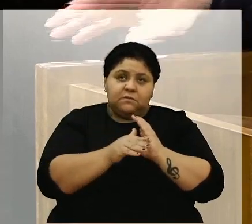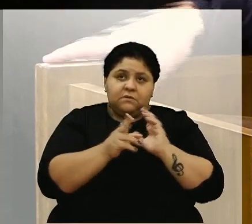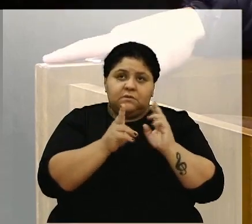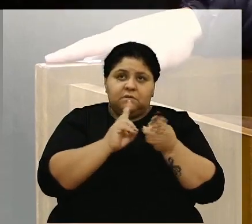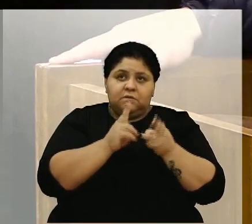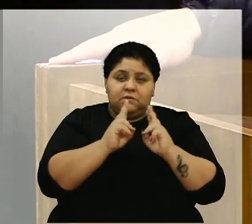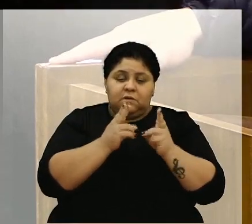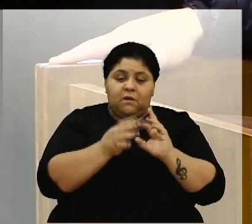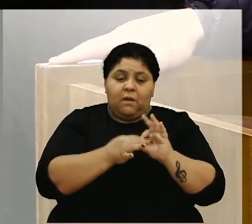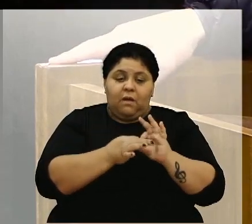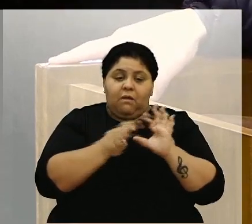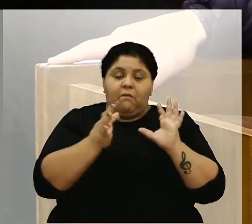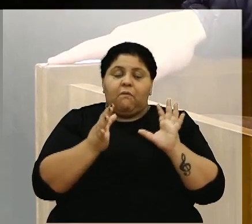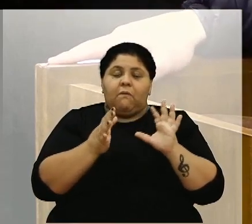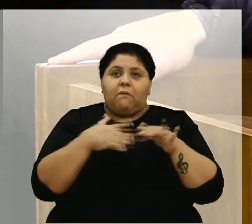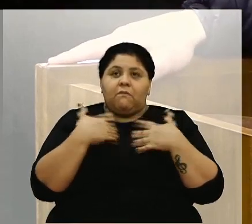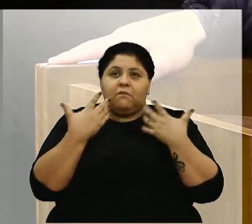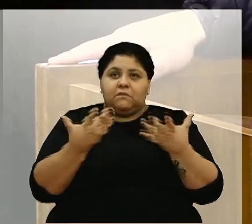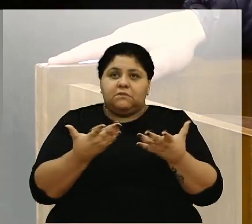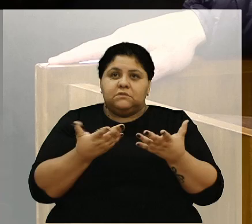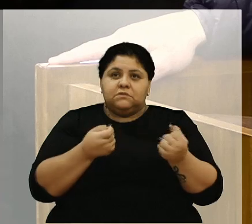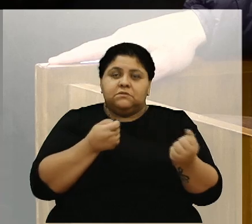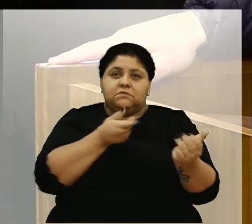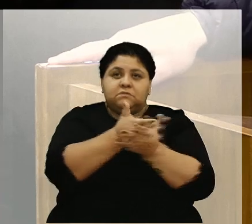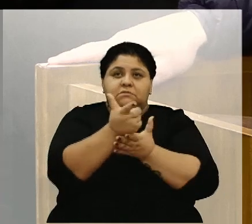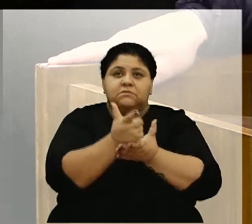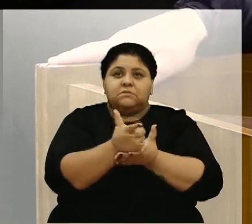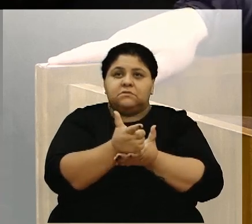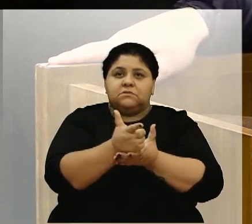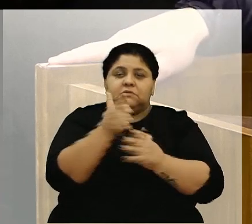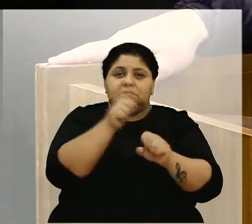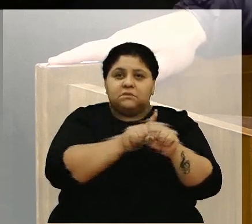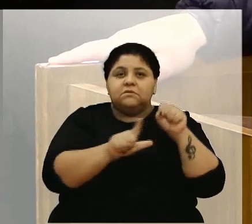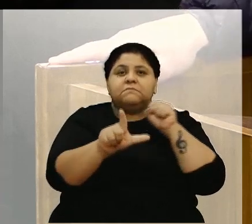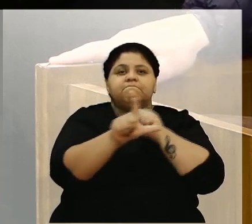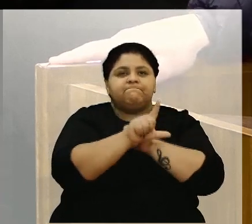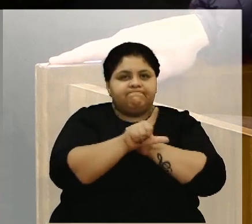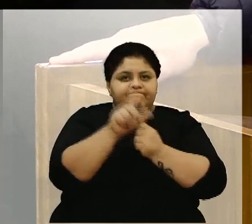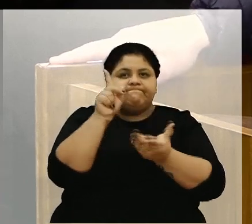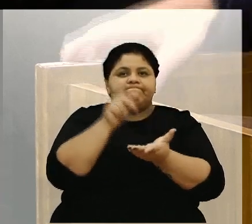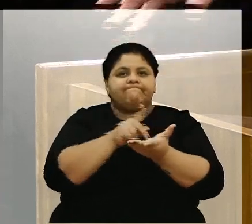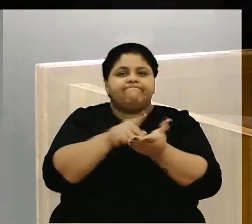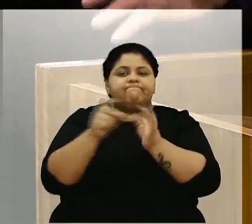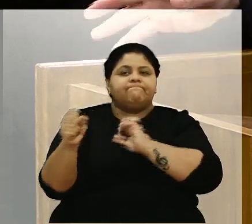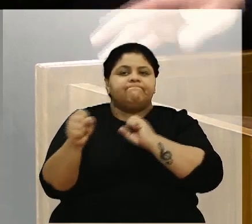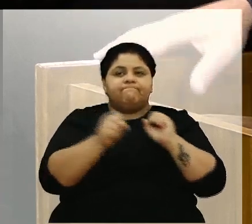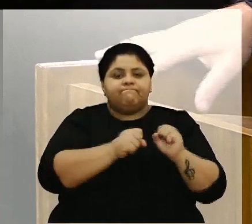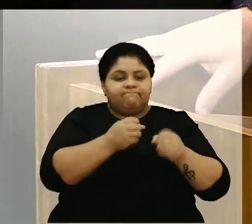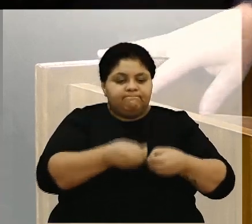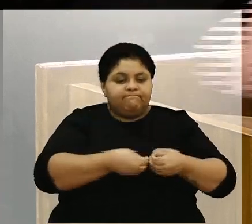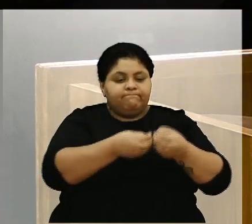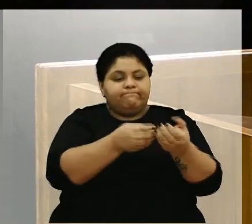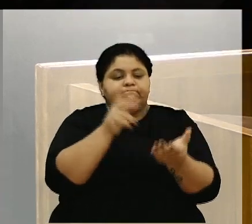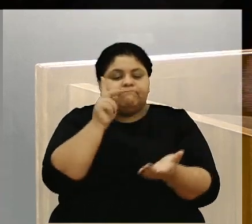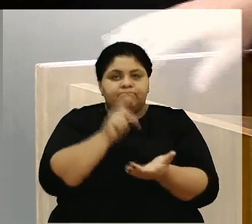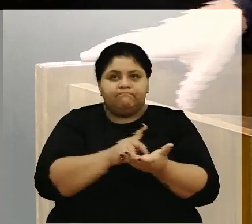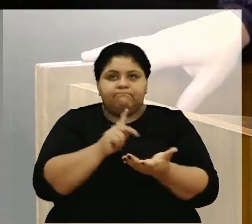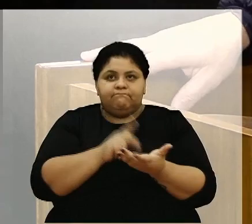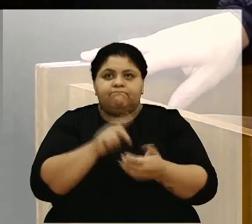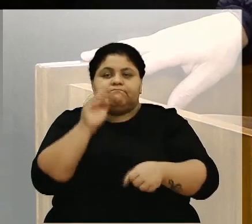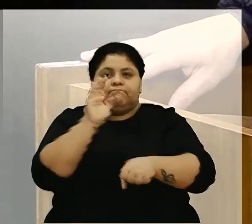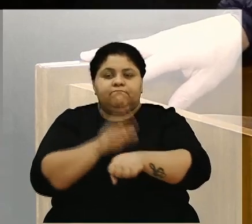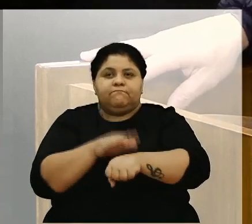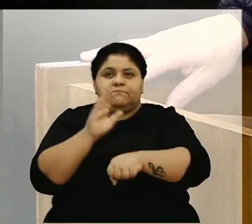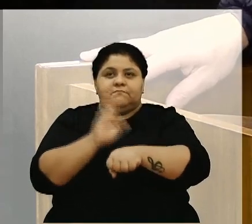para liberar, então, o pagamento daqueles lotes, e aí sim a gente poder entregar de fato, num